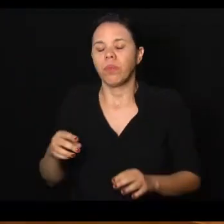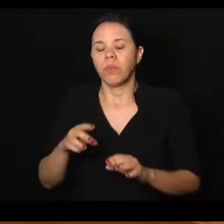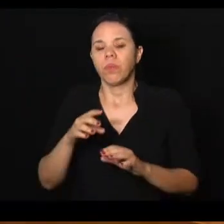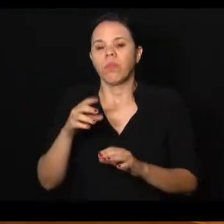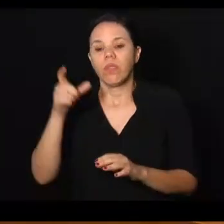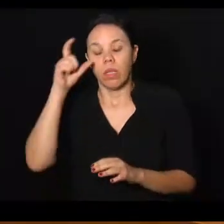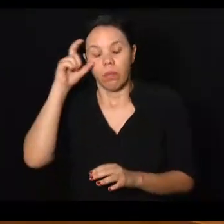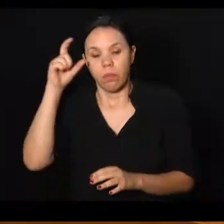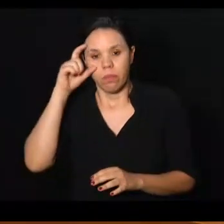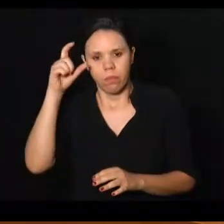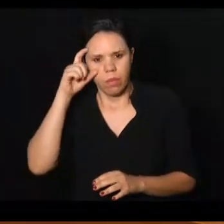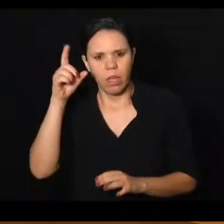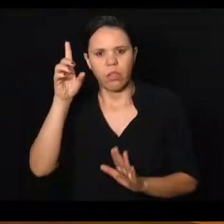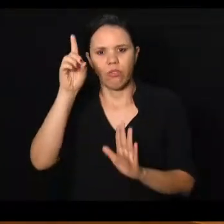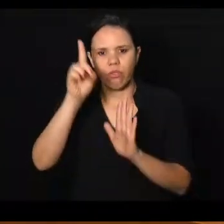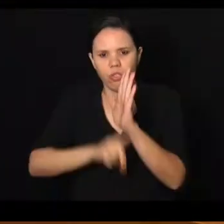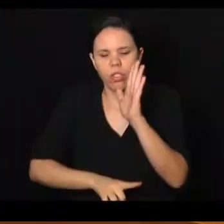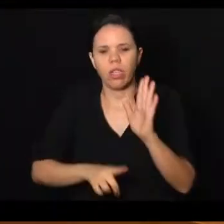Alves.